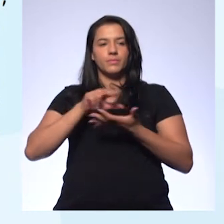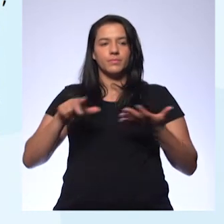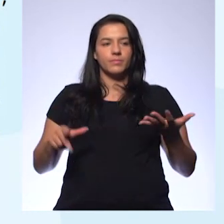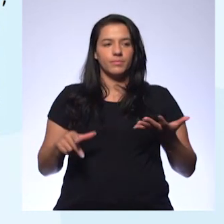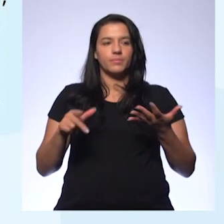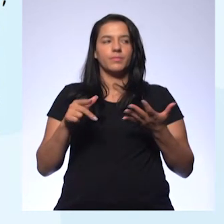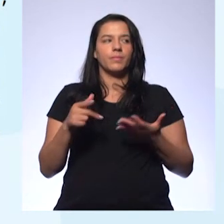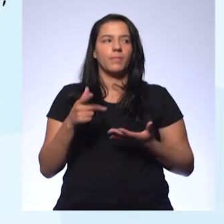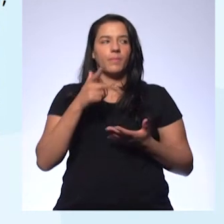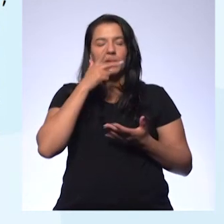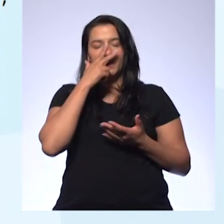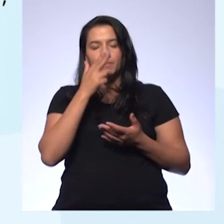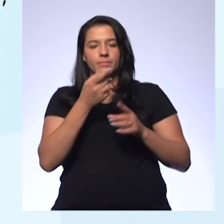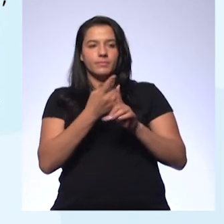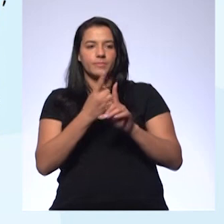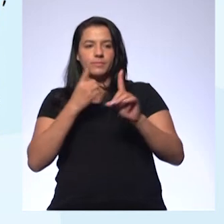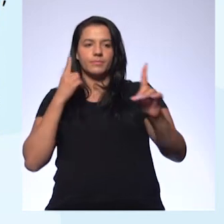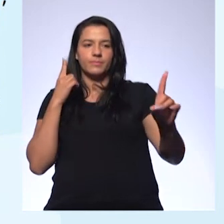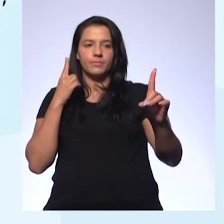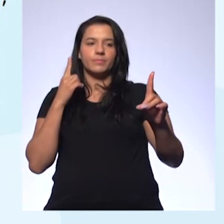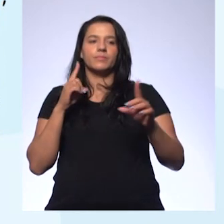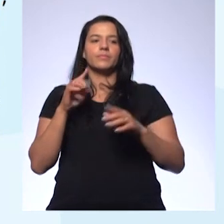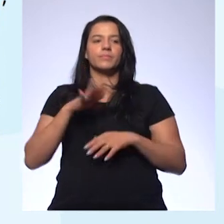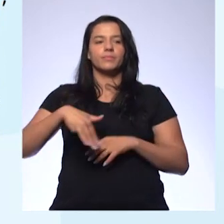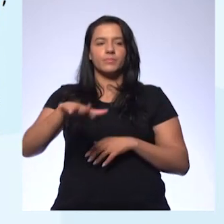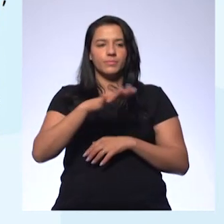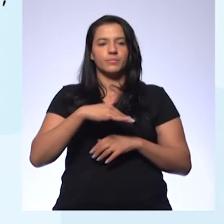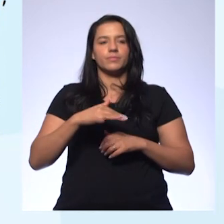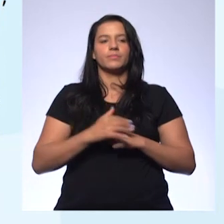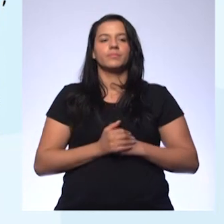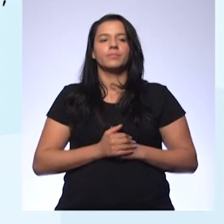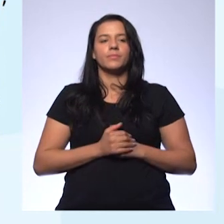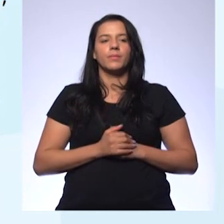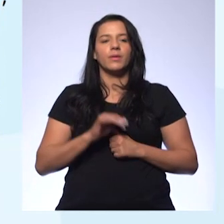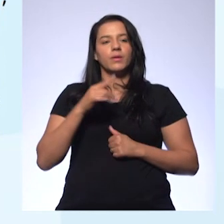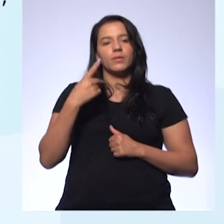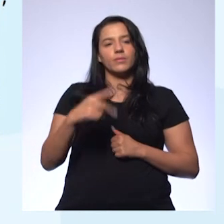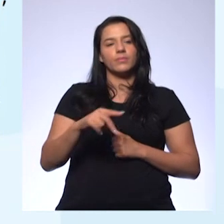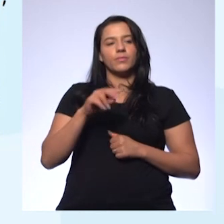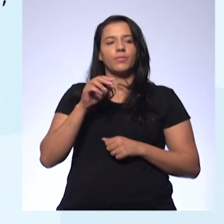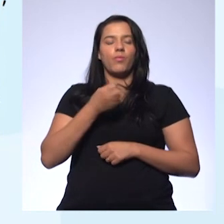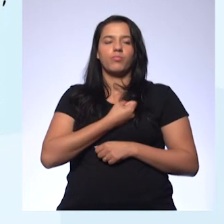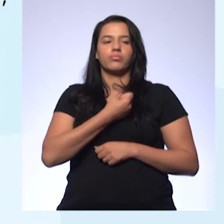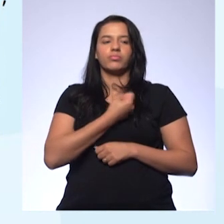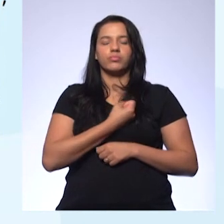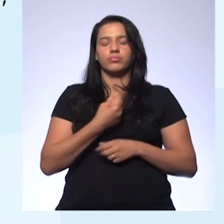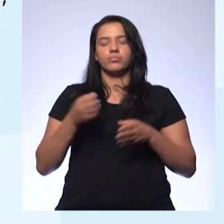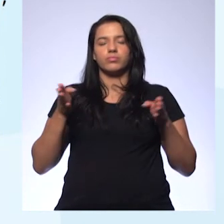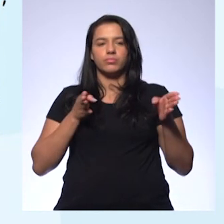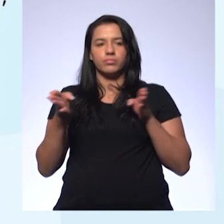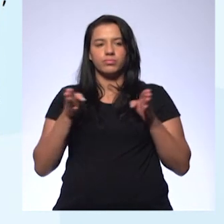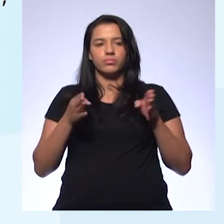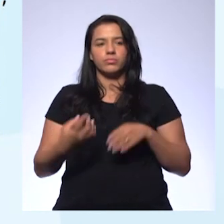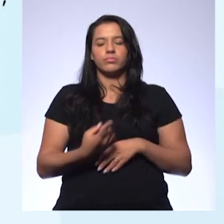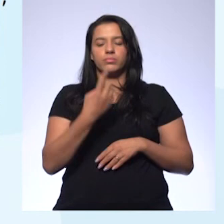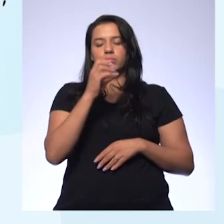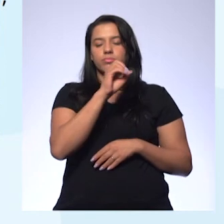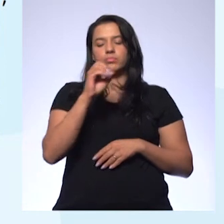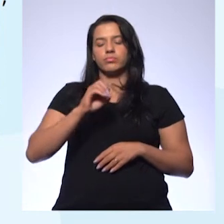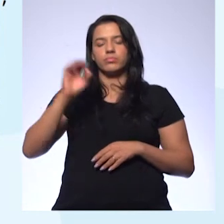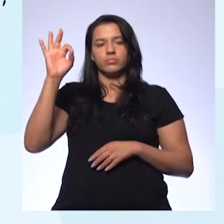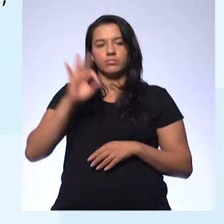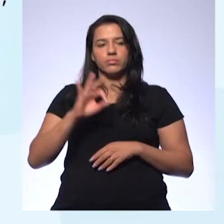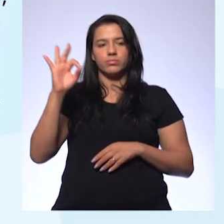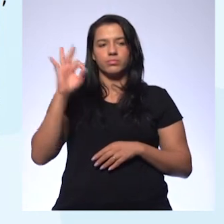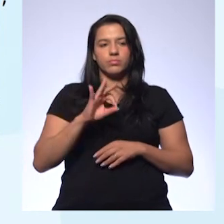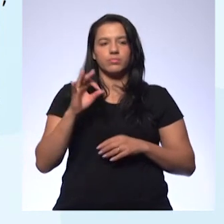ramificações mais afastadas da extremidade da cadeia. Adote-se como valor padrão de 100% a